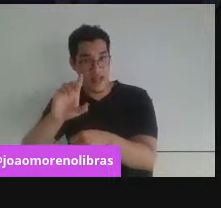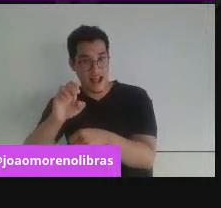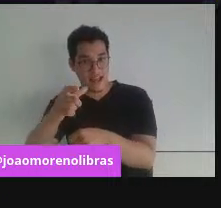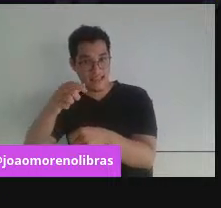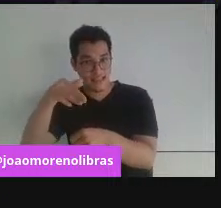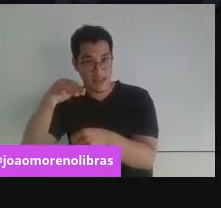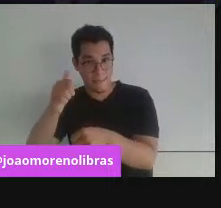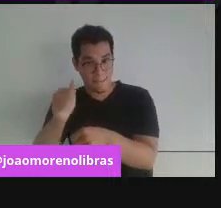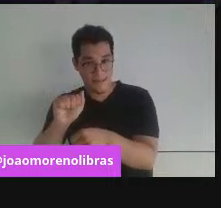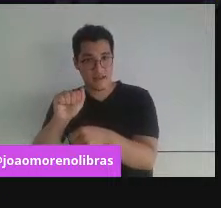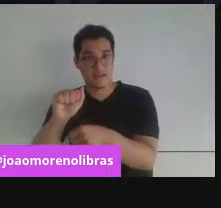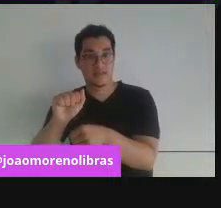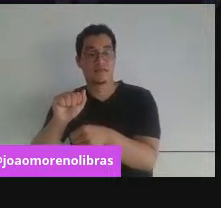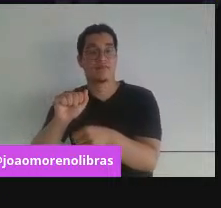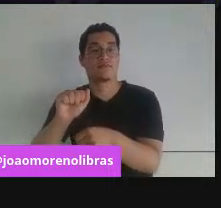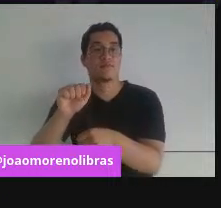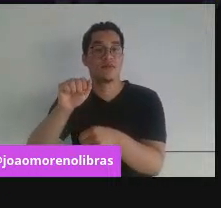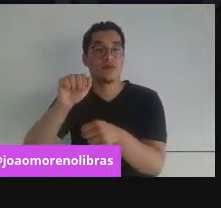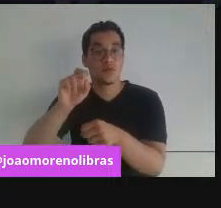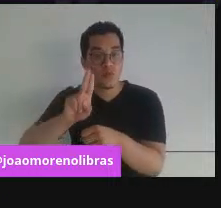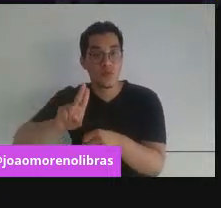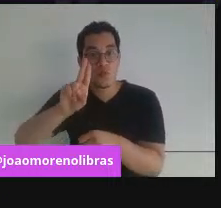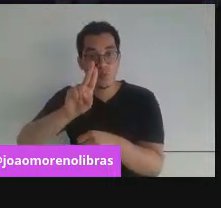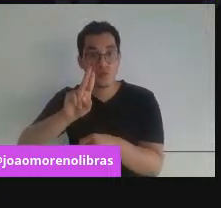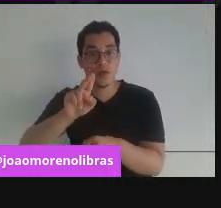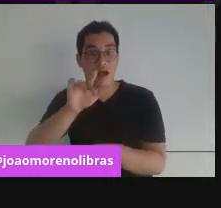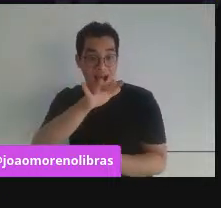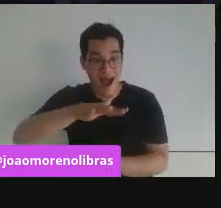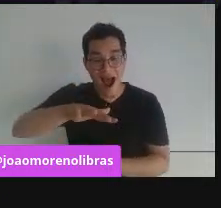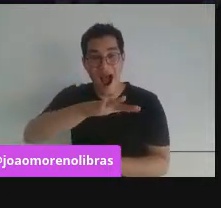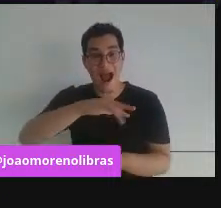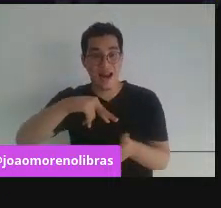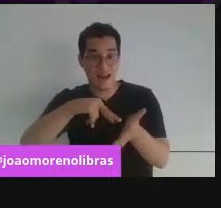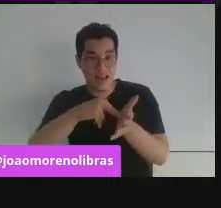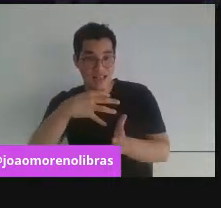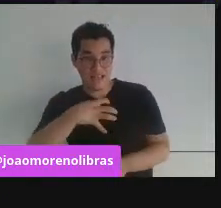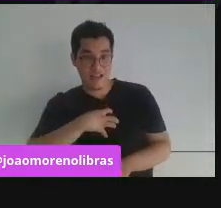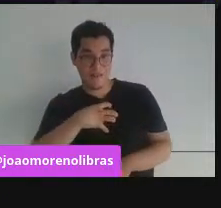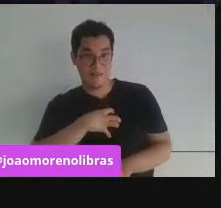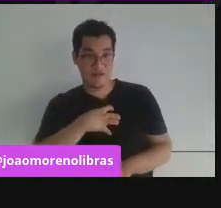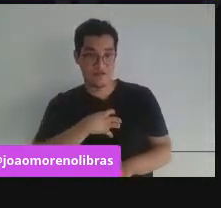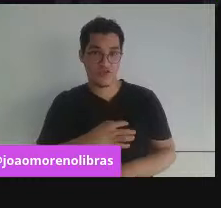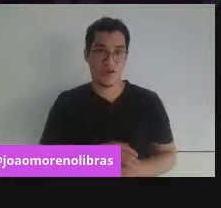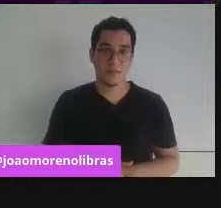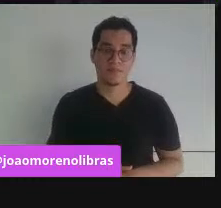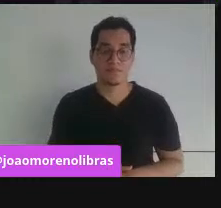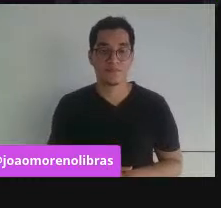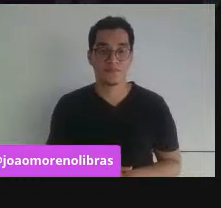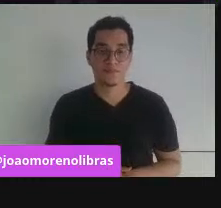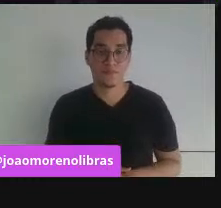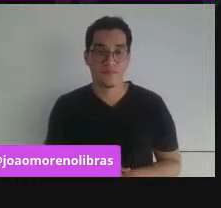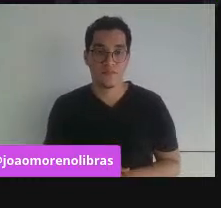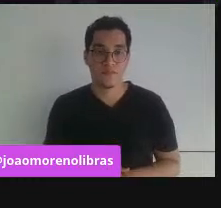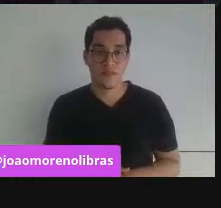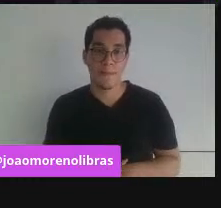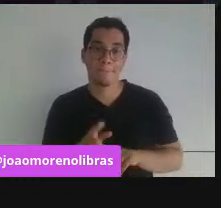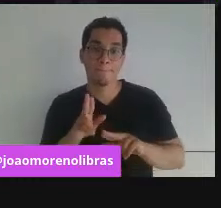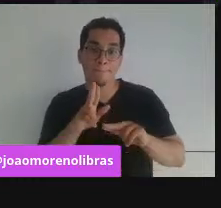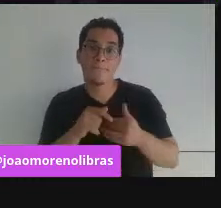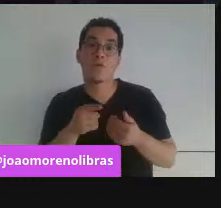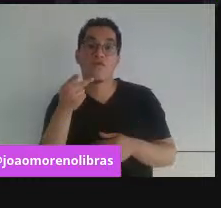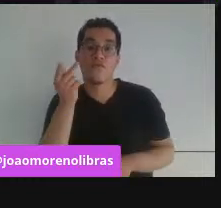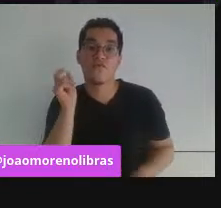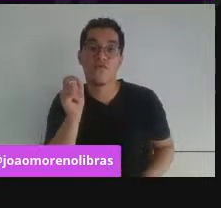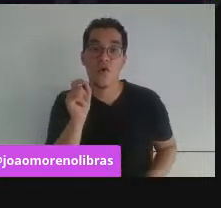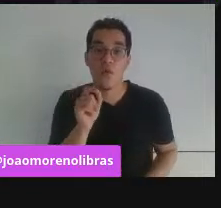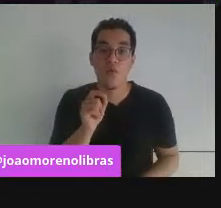conforme Micheli, 2014, com os três tipos de semiotização da emoção, o dizer, o mostrar